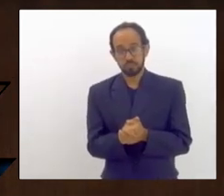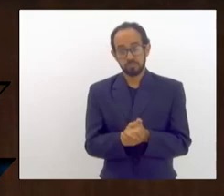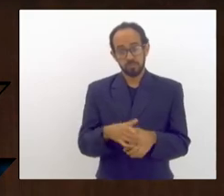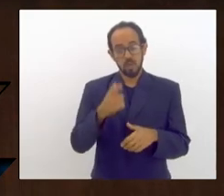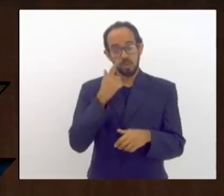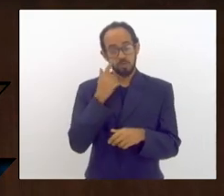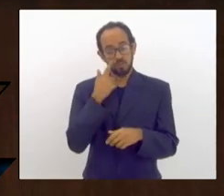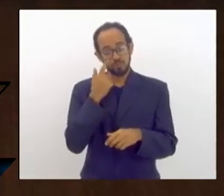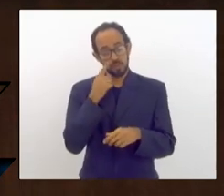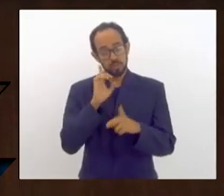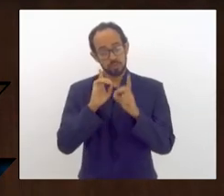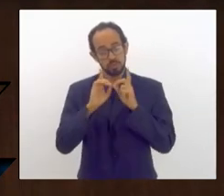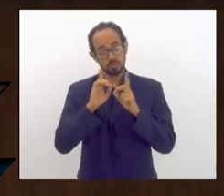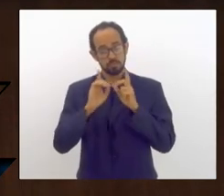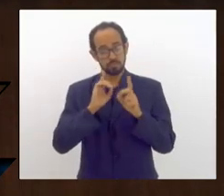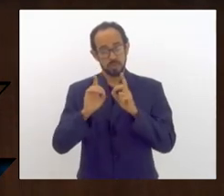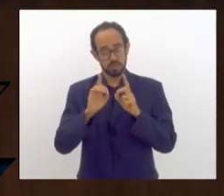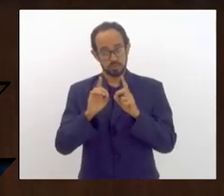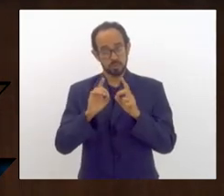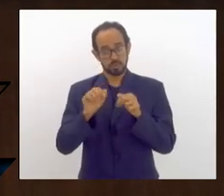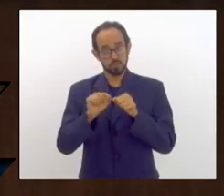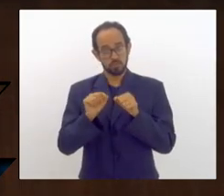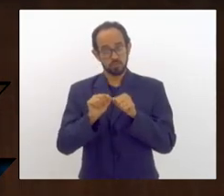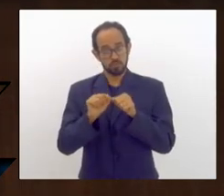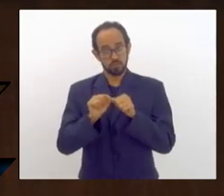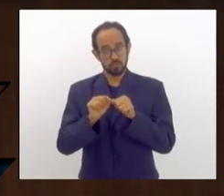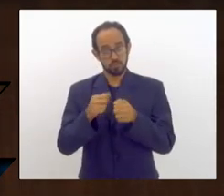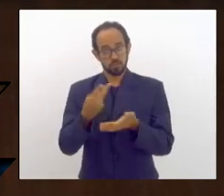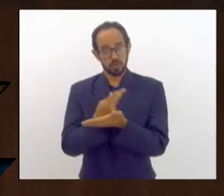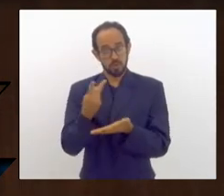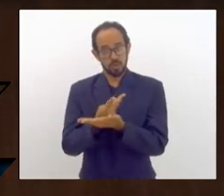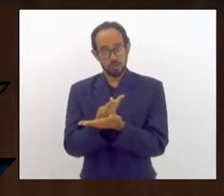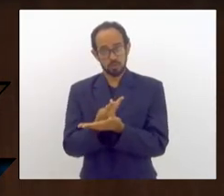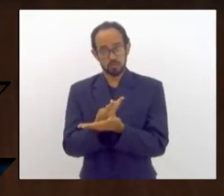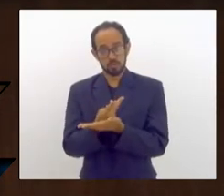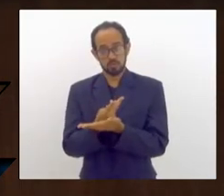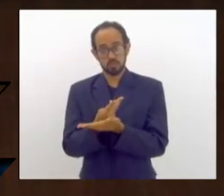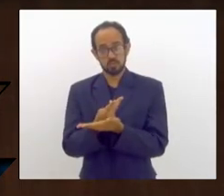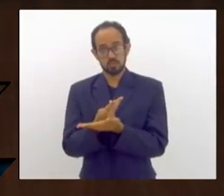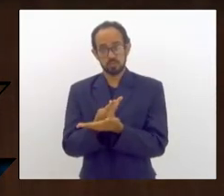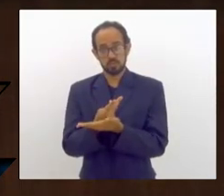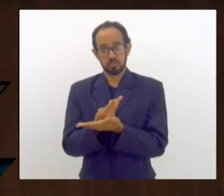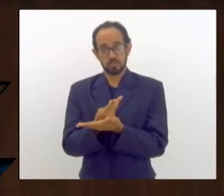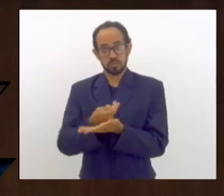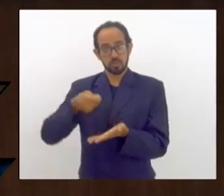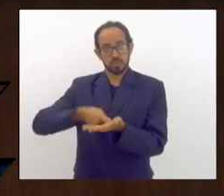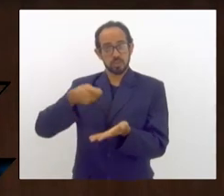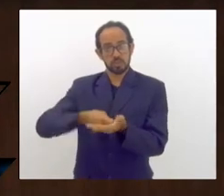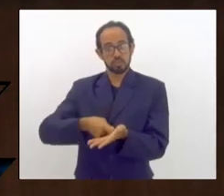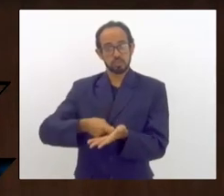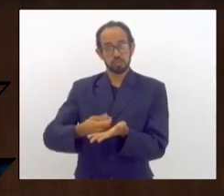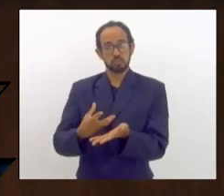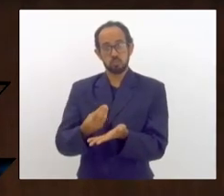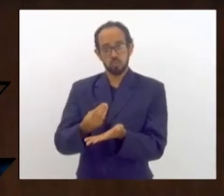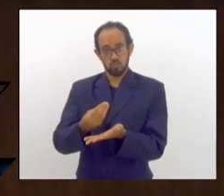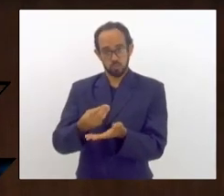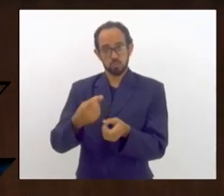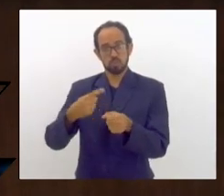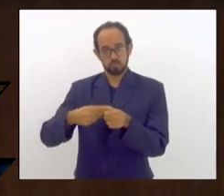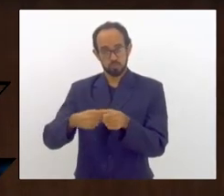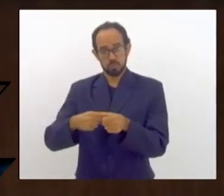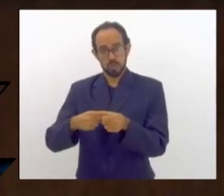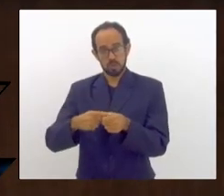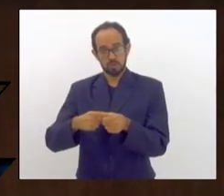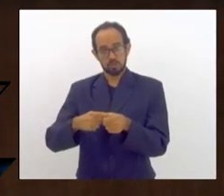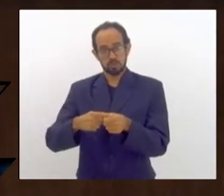forma equivocada, tia Ju, que se exige muito daquele que vem da periferia. A escola pública que